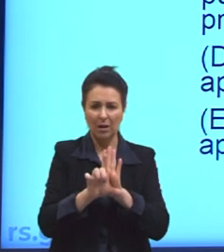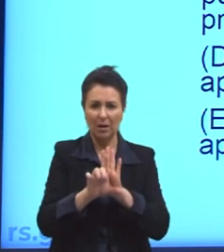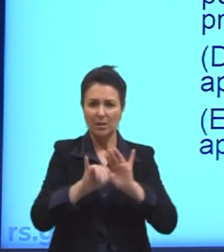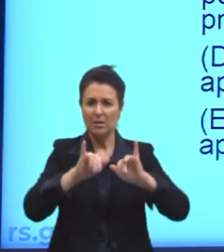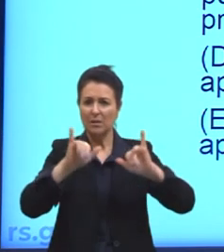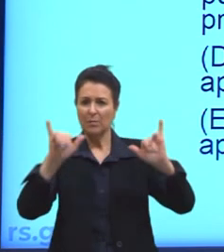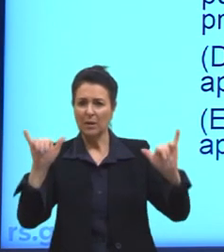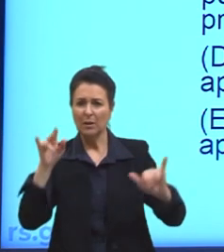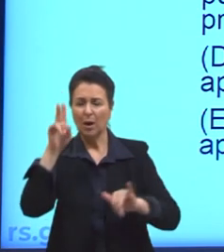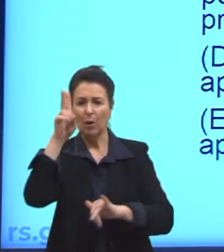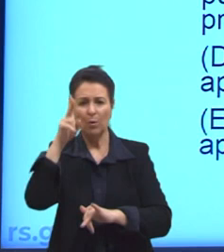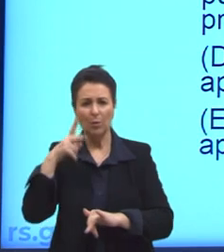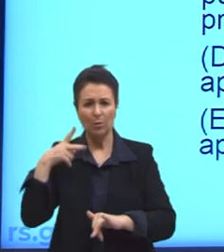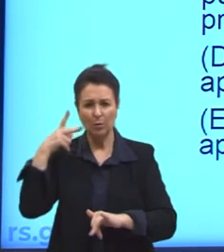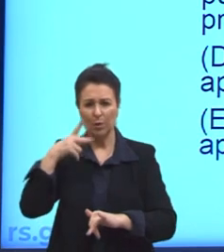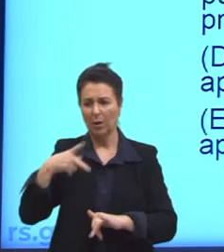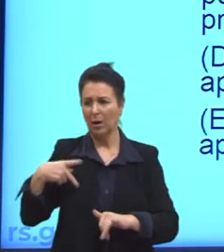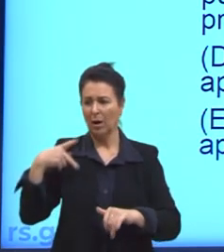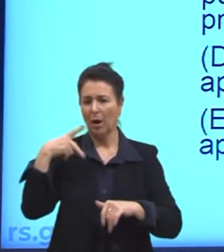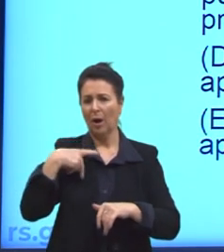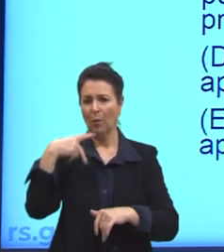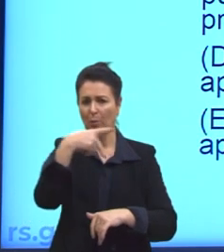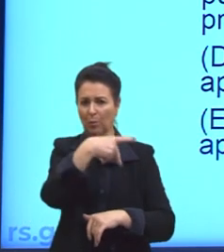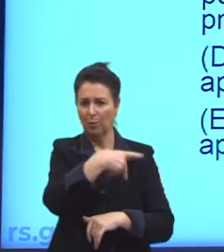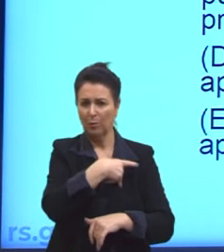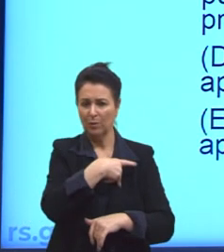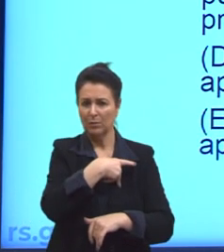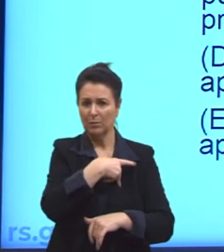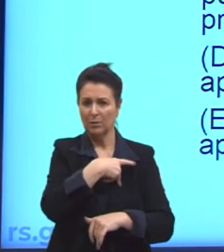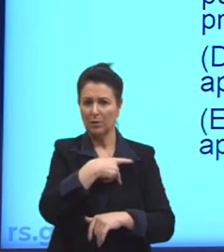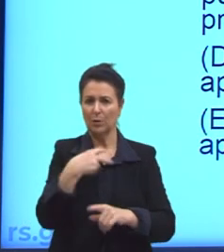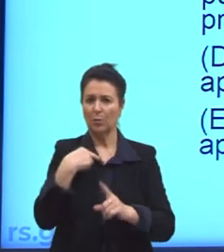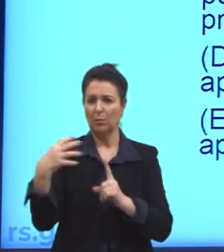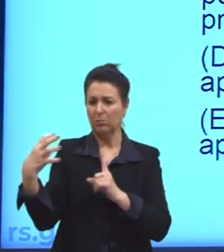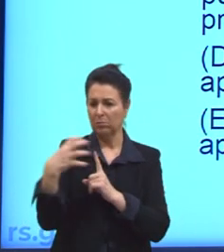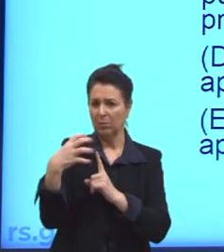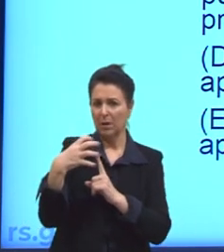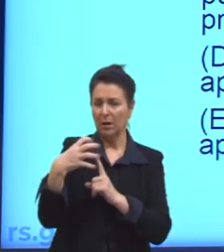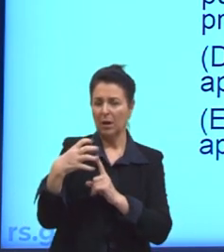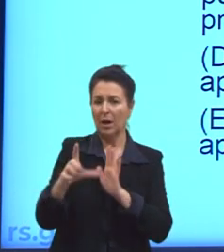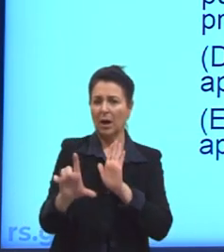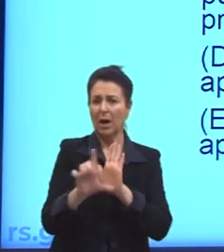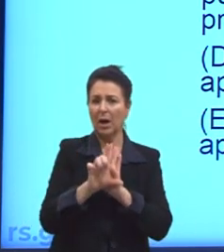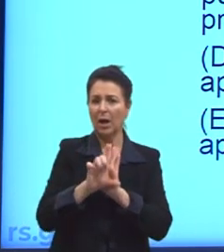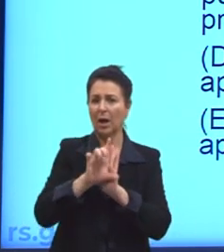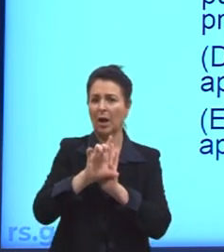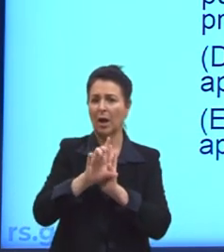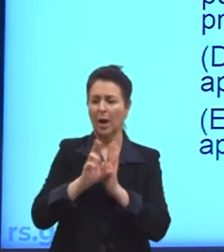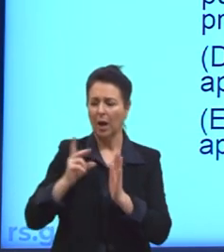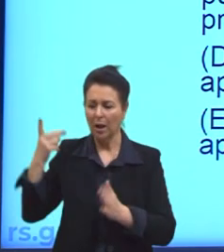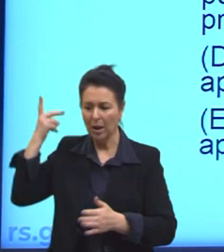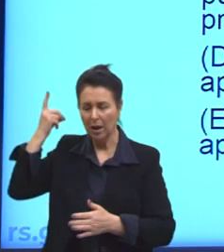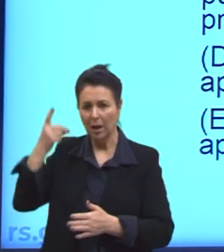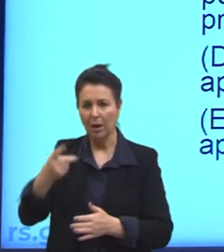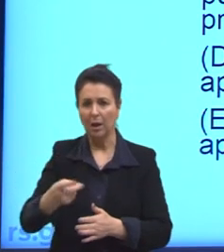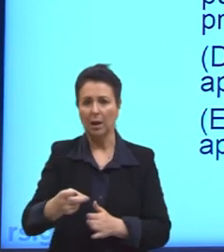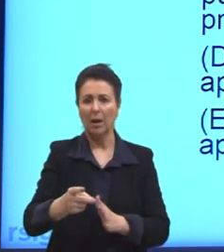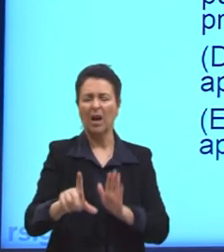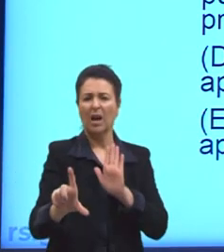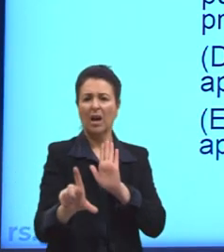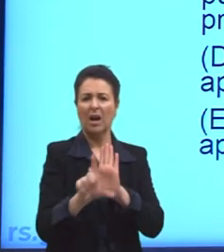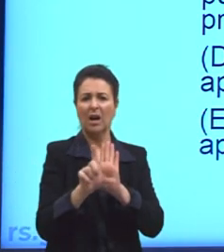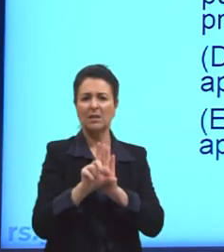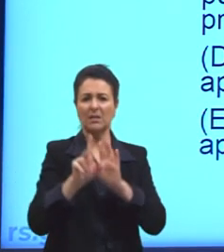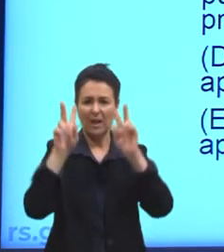pública não devendo ser influenciada pela eterna tá fora a lanterna vai se senta primazia né as leis